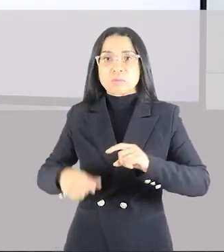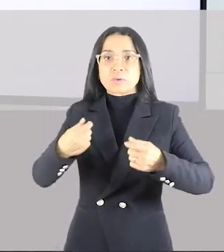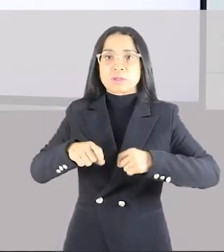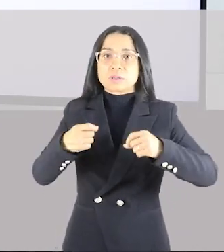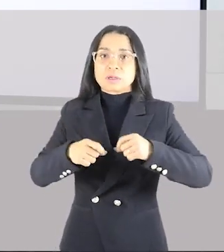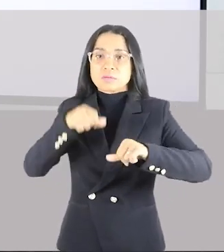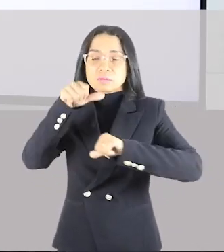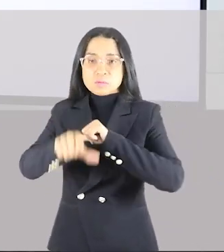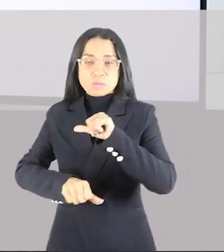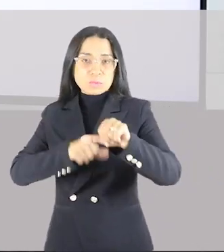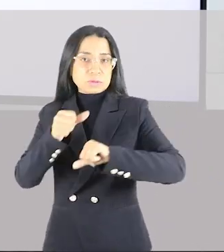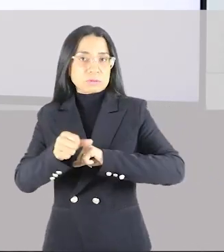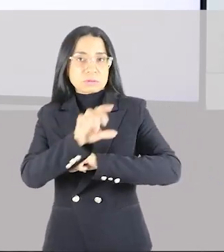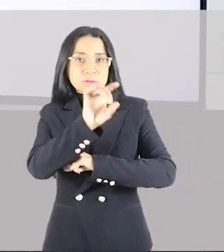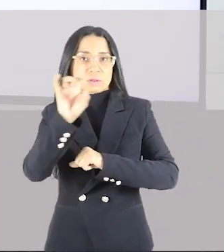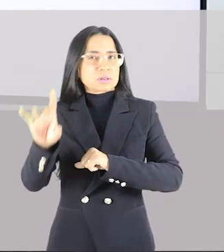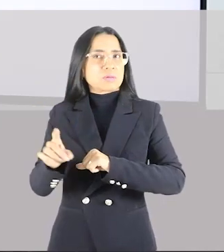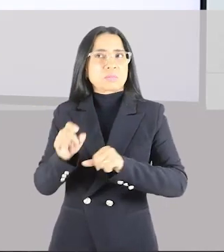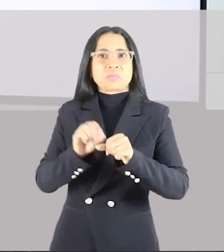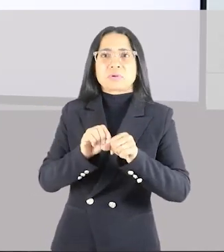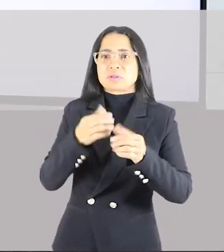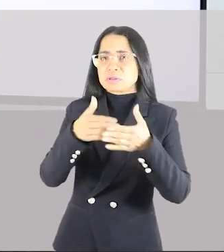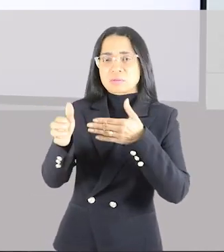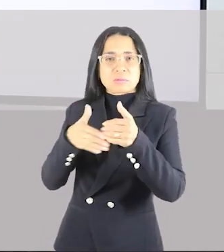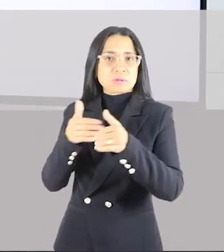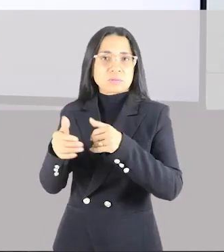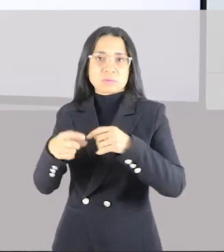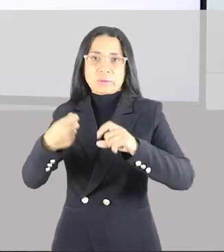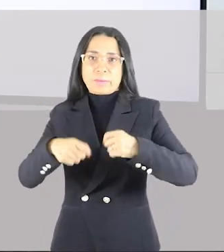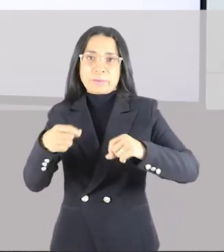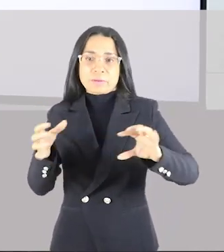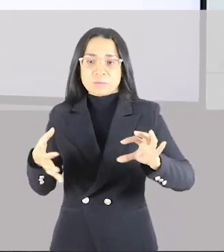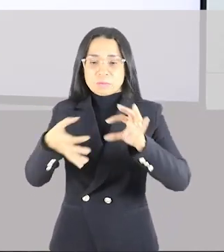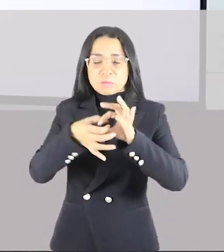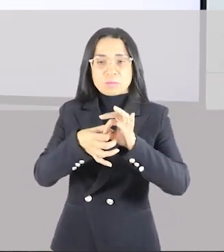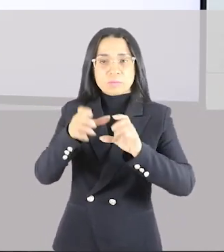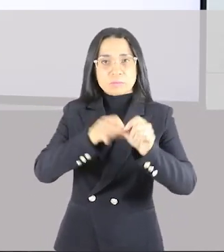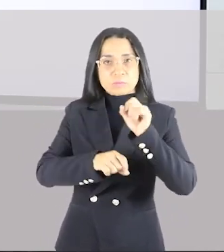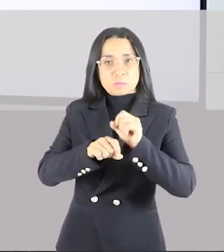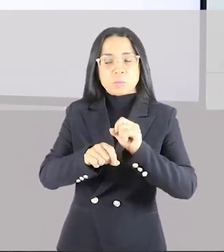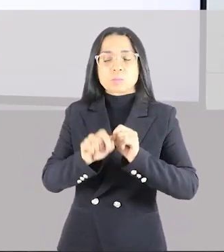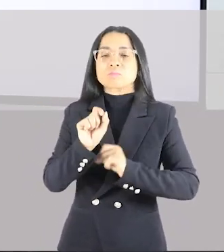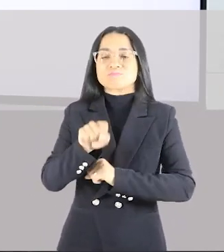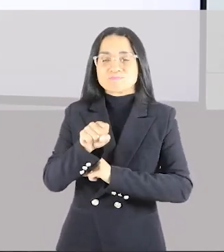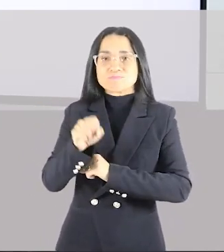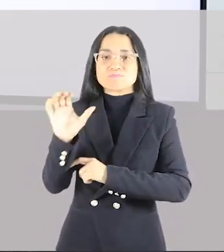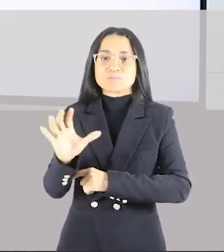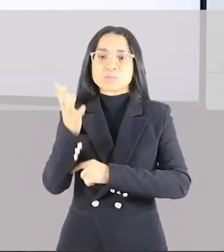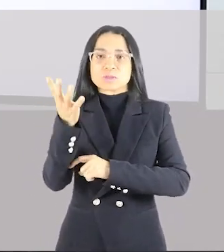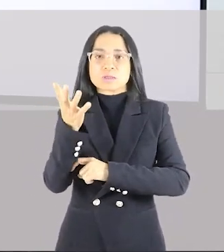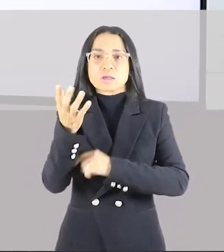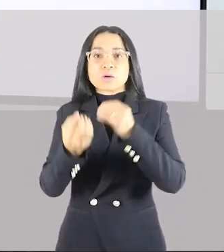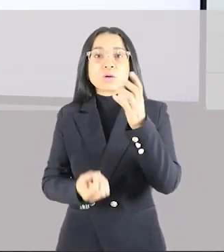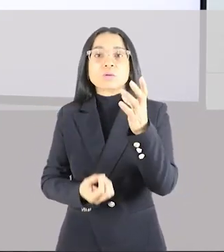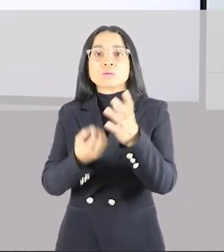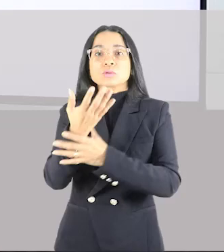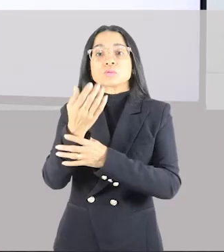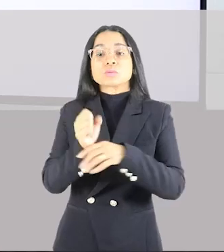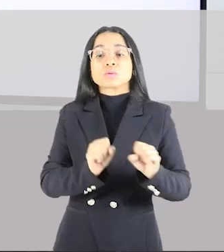unificação. Cada um estava ali fazendo como queria e era necessária uma unificação. E essa unificação aconteceu. E aí é que aparece um